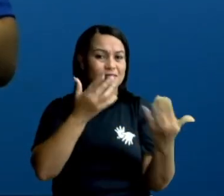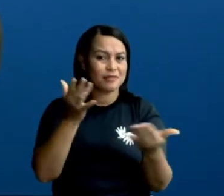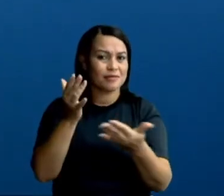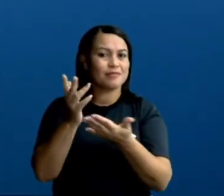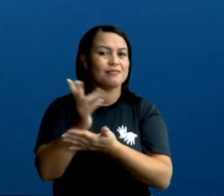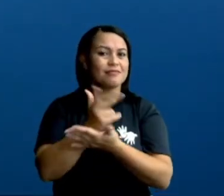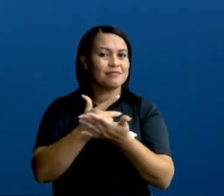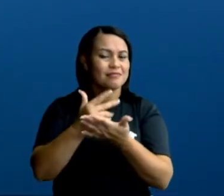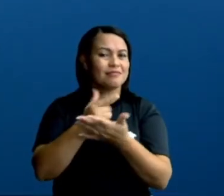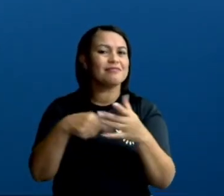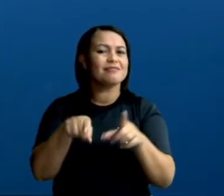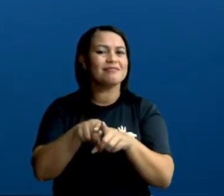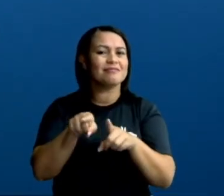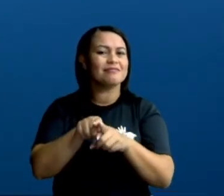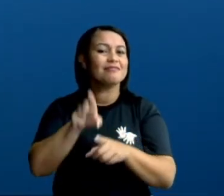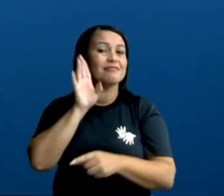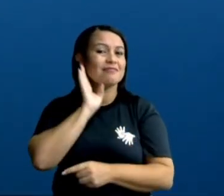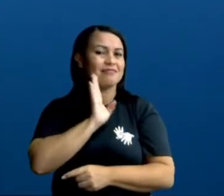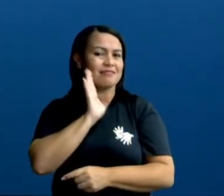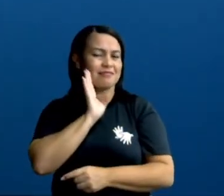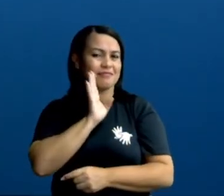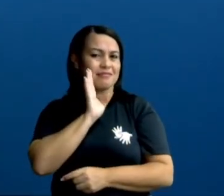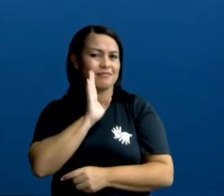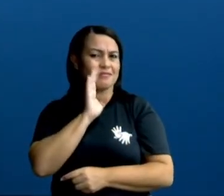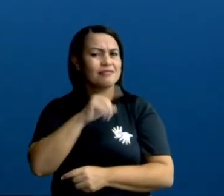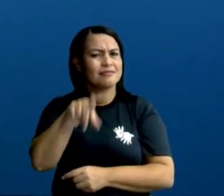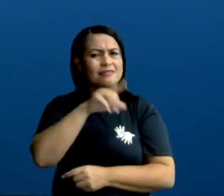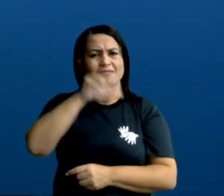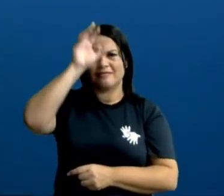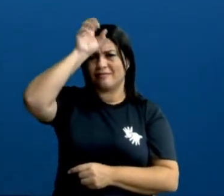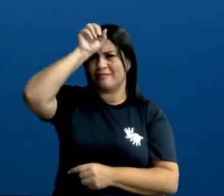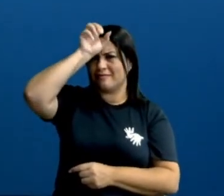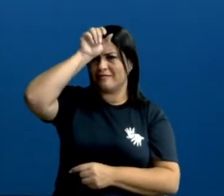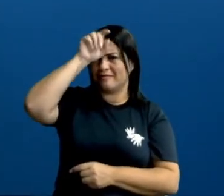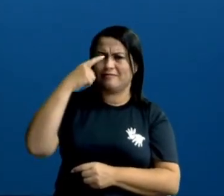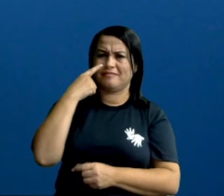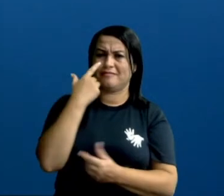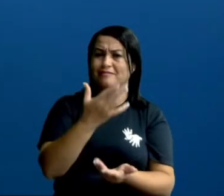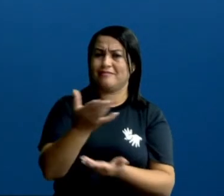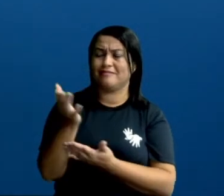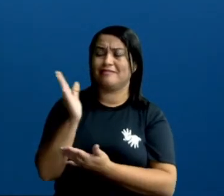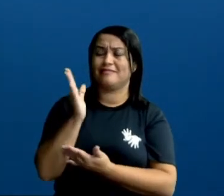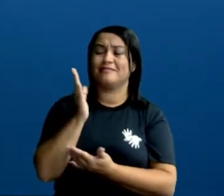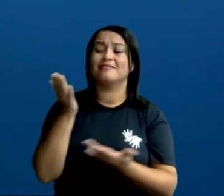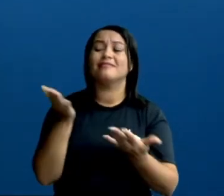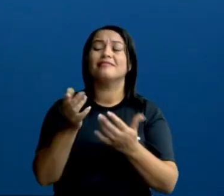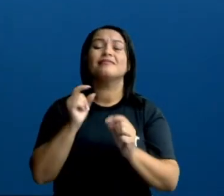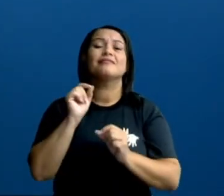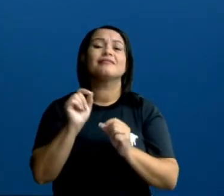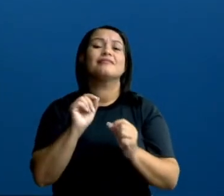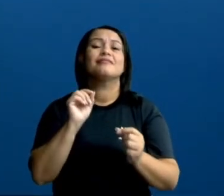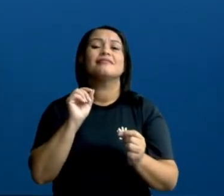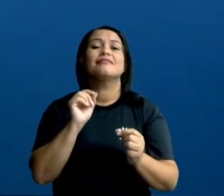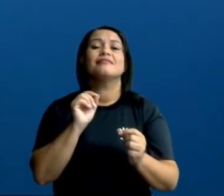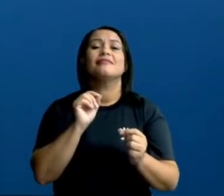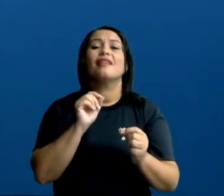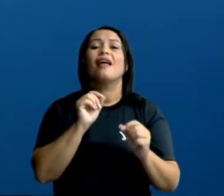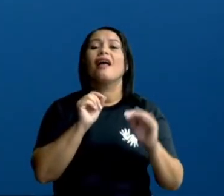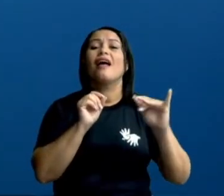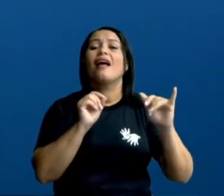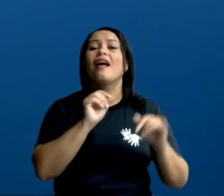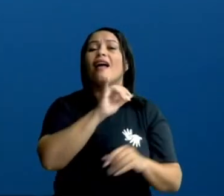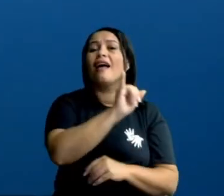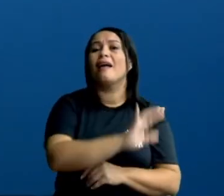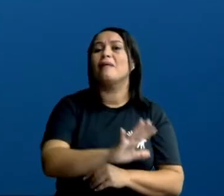certo? Olha como tá legal, olha como vocês estão aprendendo. E agora, a última figura, que é